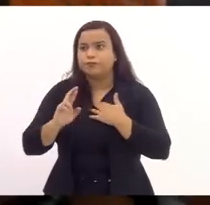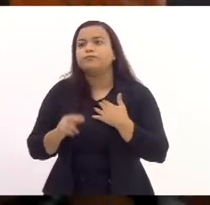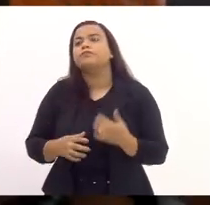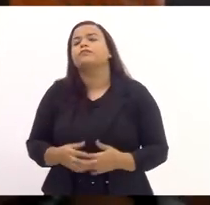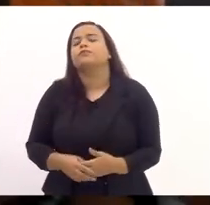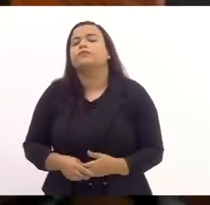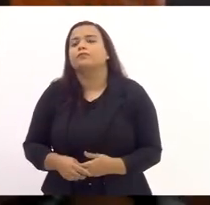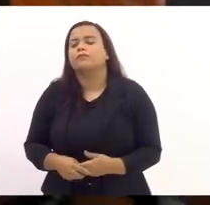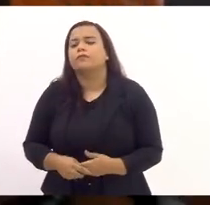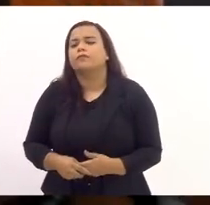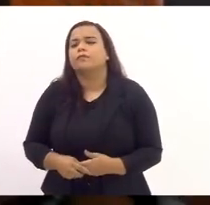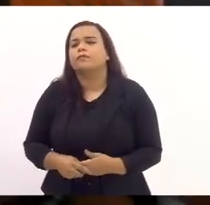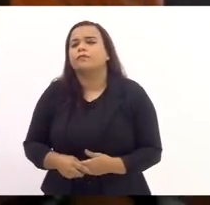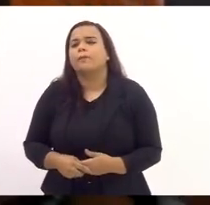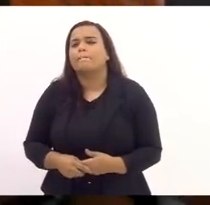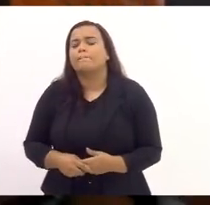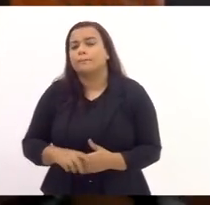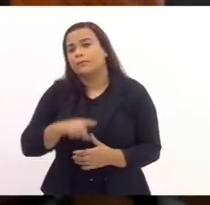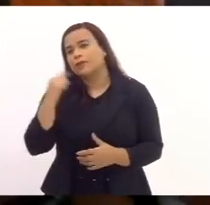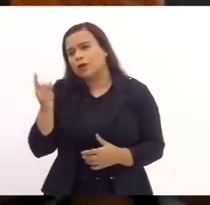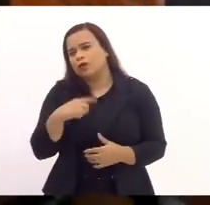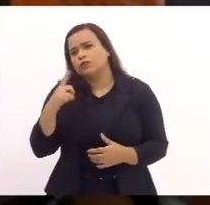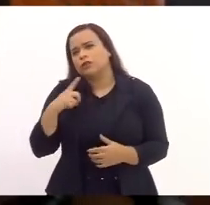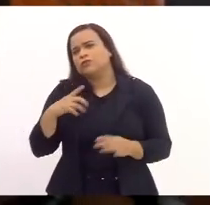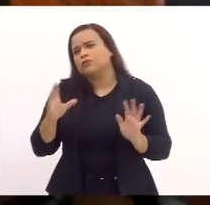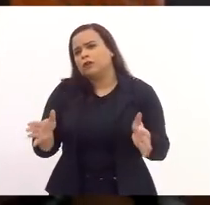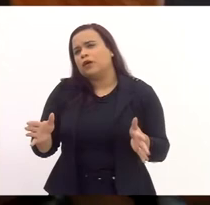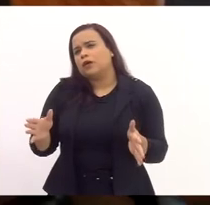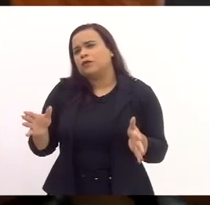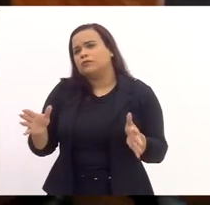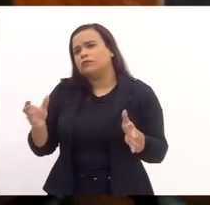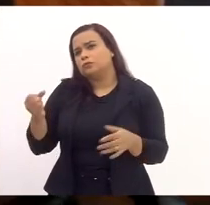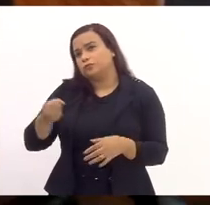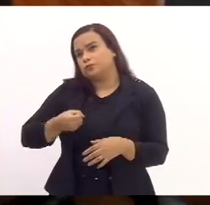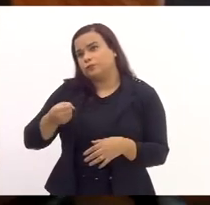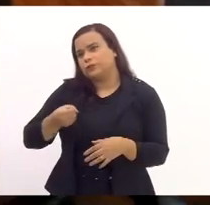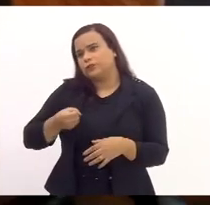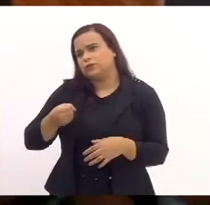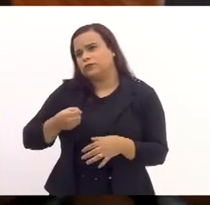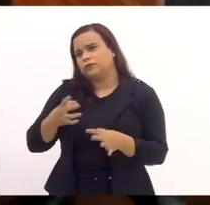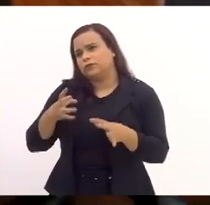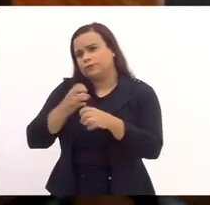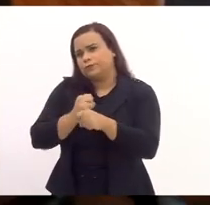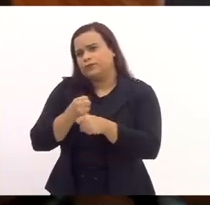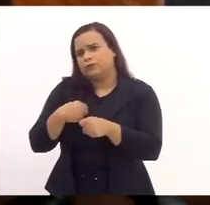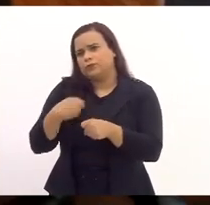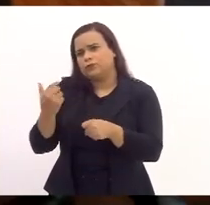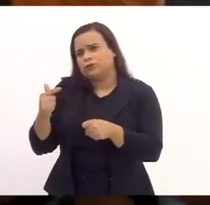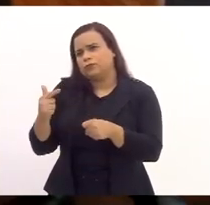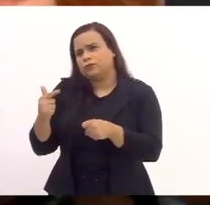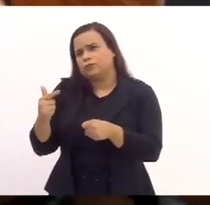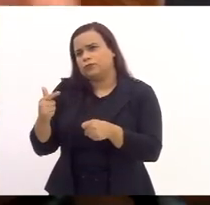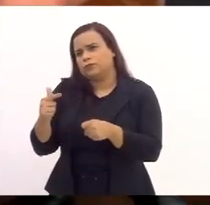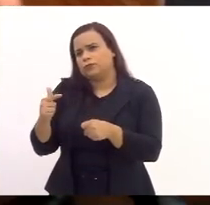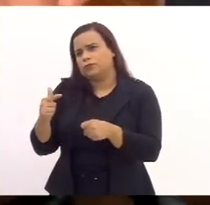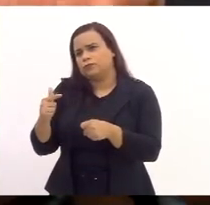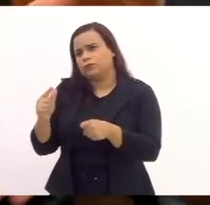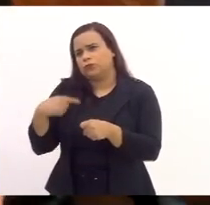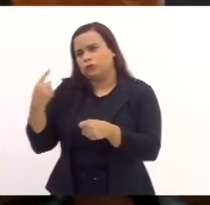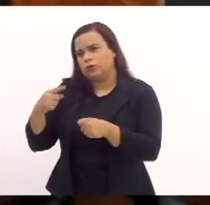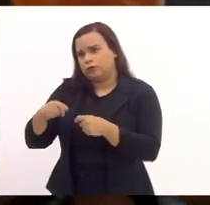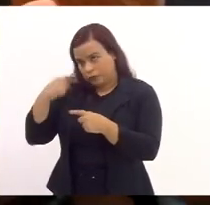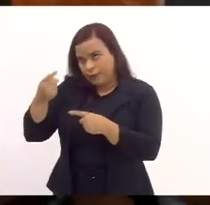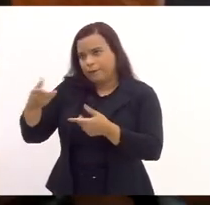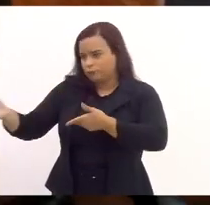na verdade, assim, a gente tem, eu não tenho aqui esse número, eu posso até passar para vocês, que a gente pode trocar